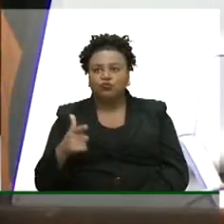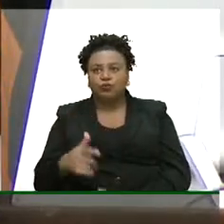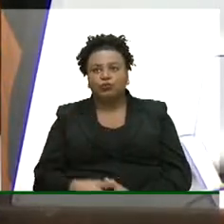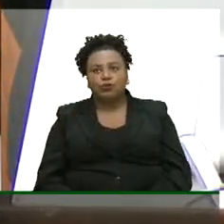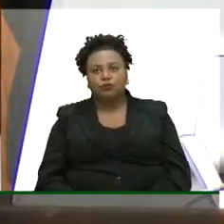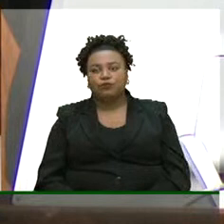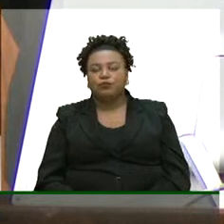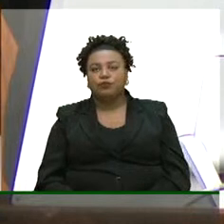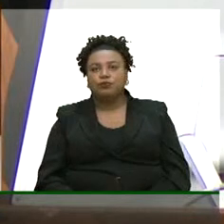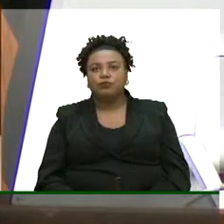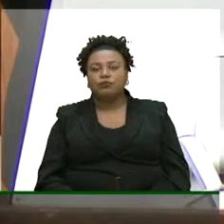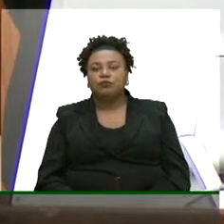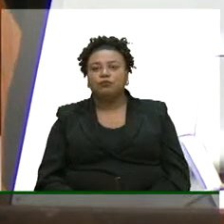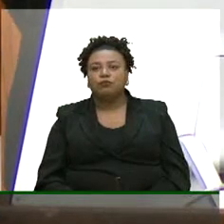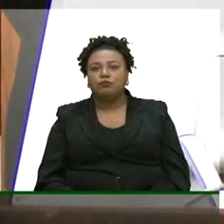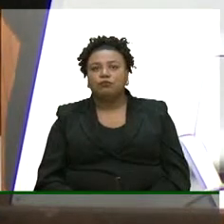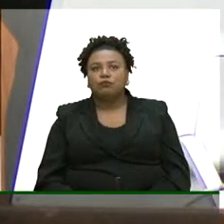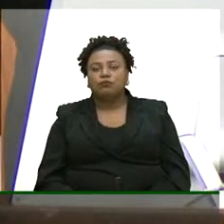não temos mais deputado Pedro Pereira.